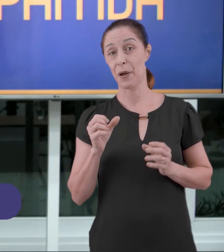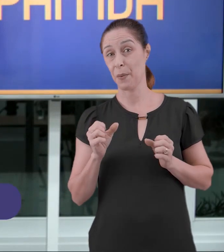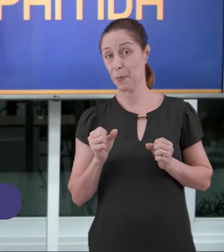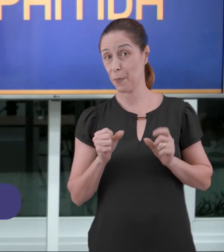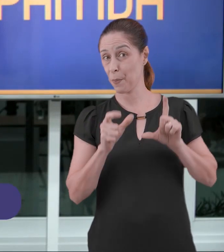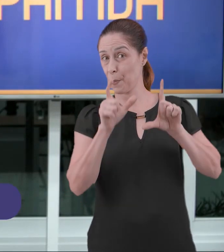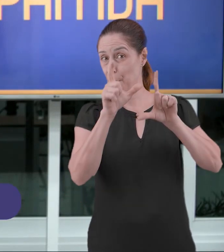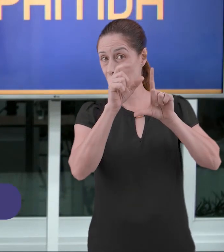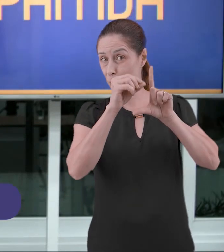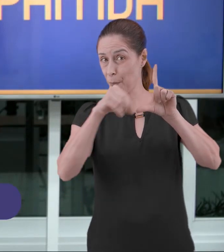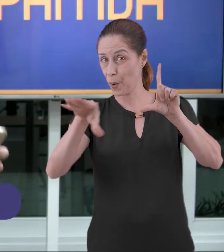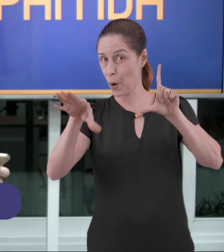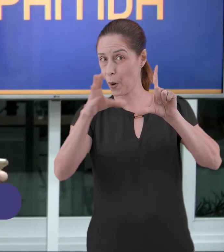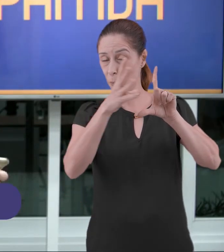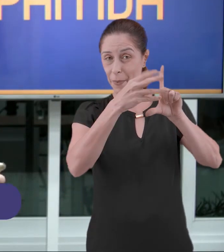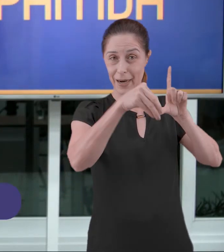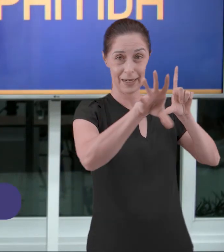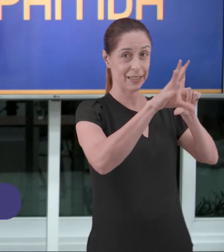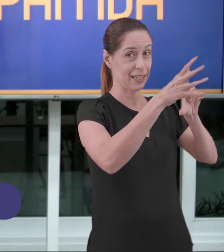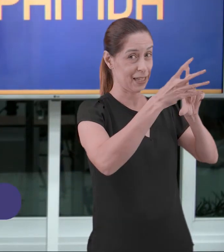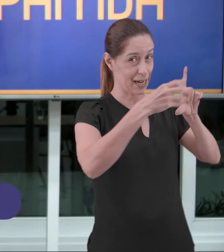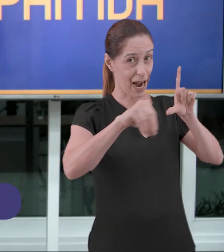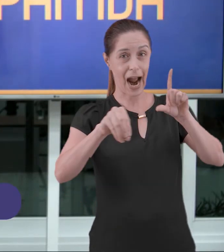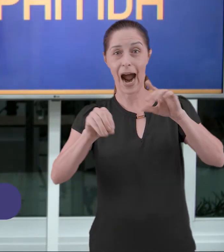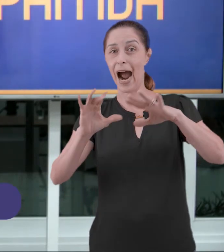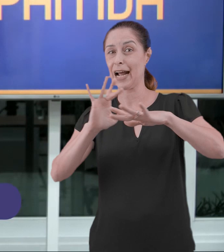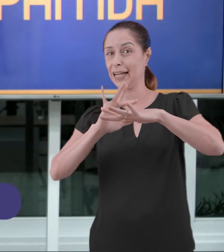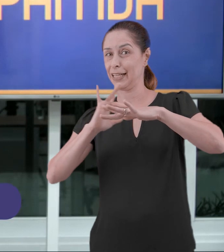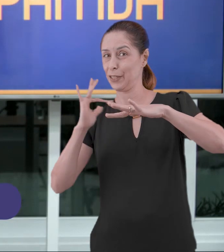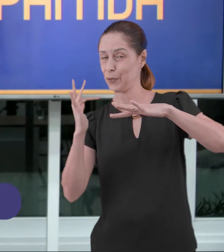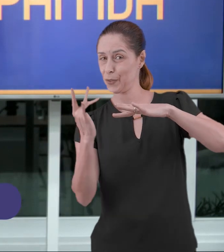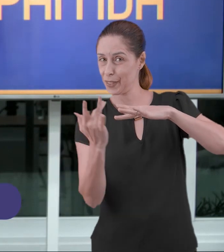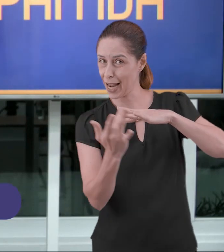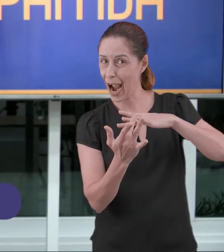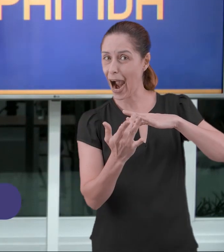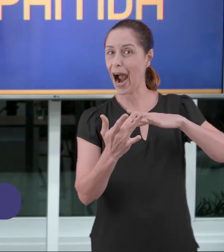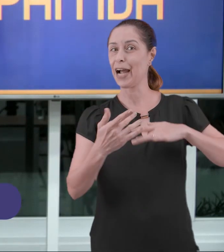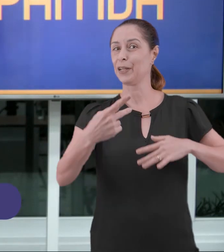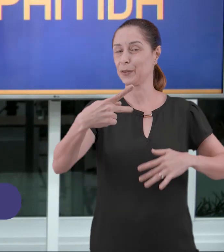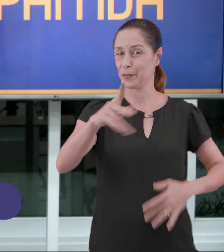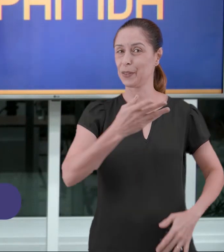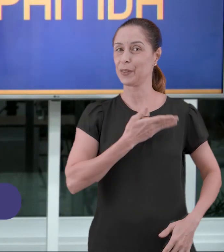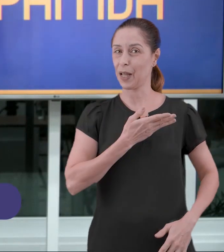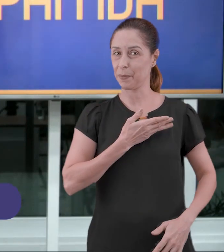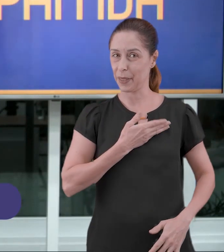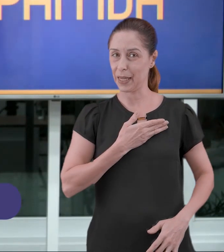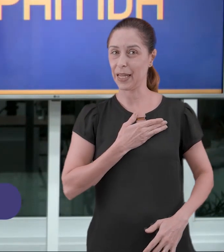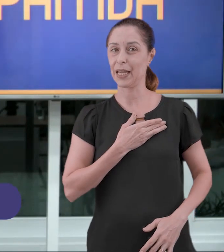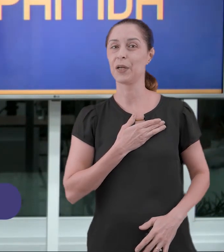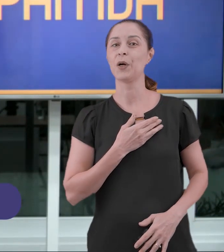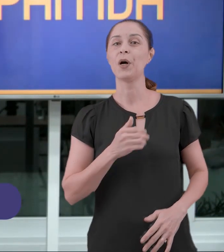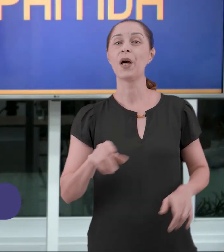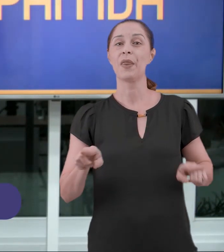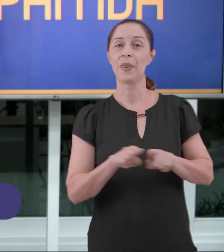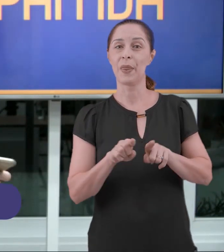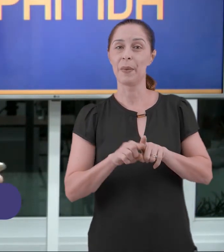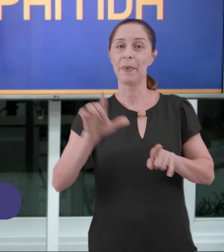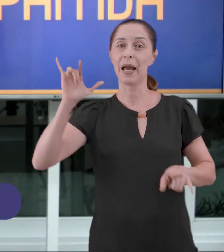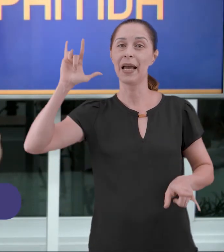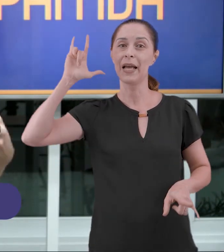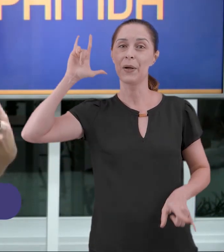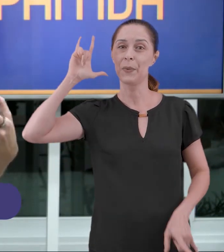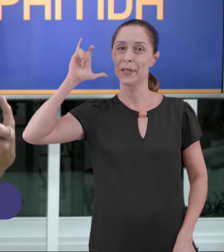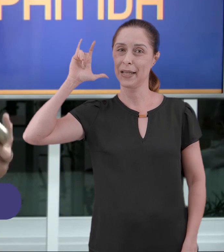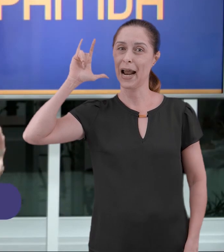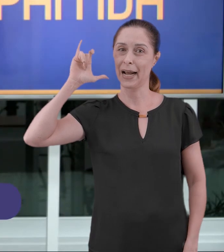essa live, né? Compartilhar com seus amigos, nos seus grupos aí, também compartilha o Instagram do Gepanda, porque muitas vezes